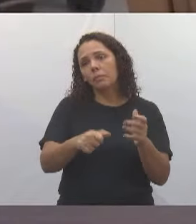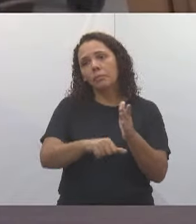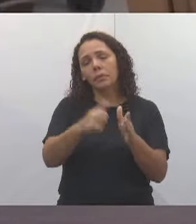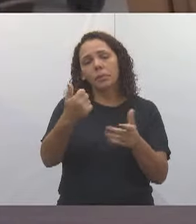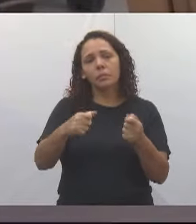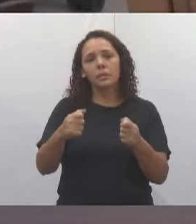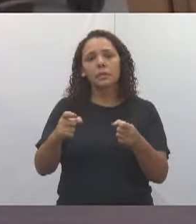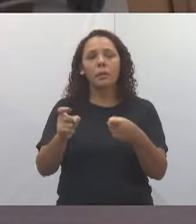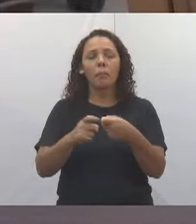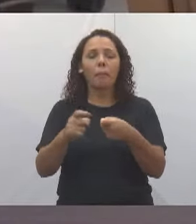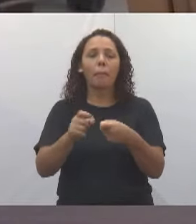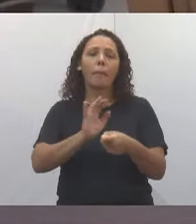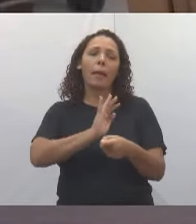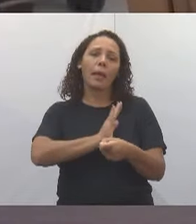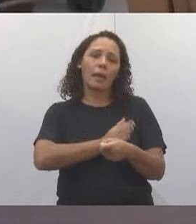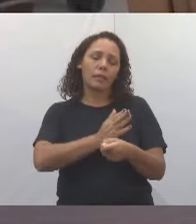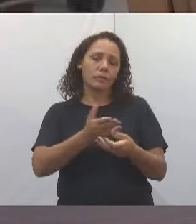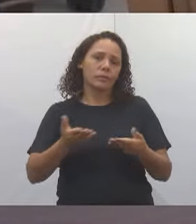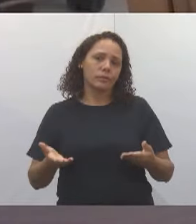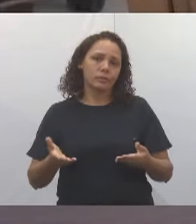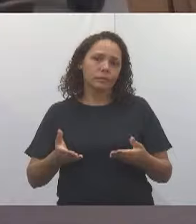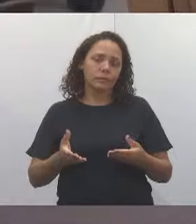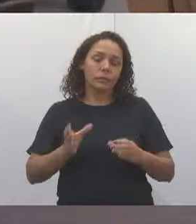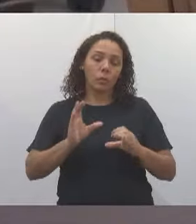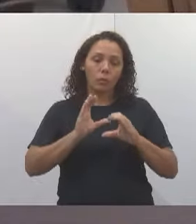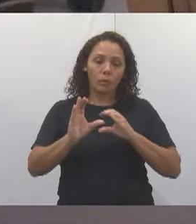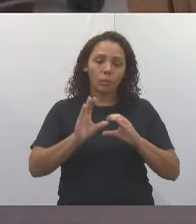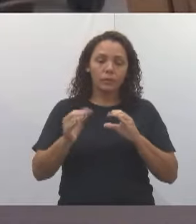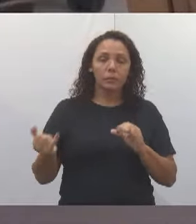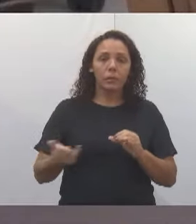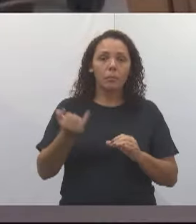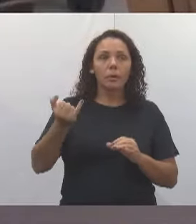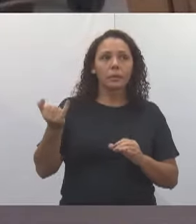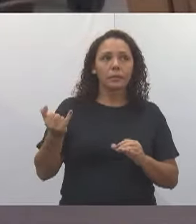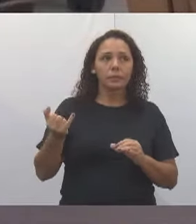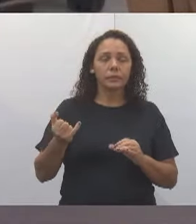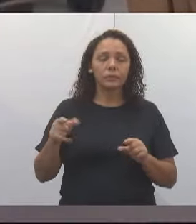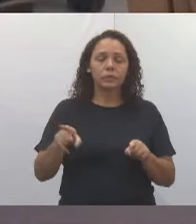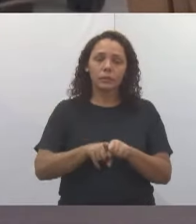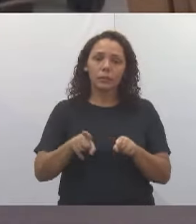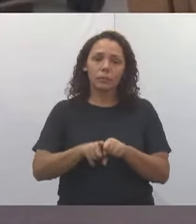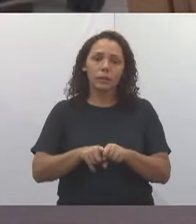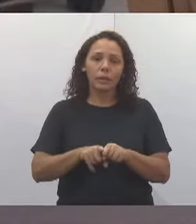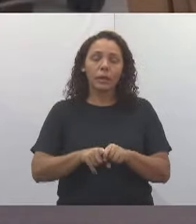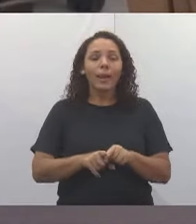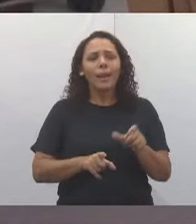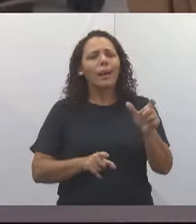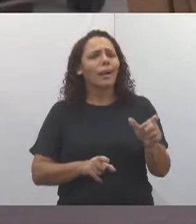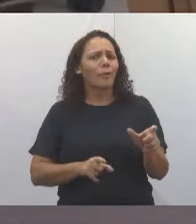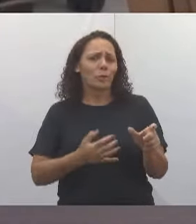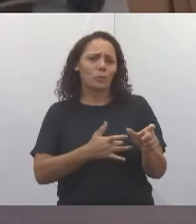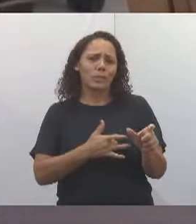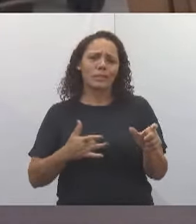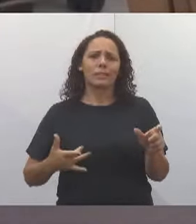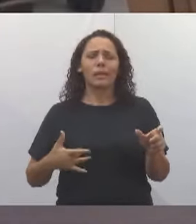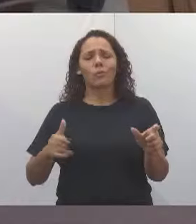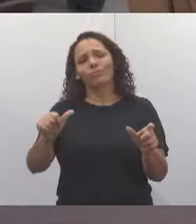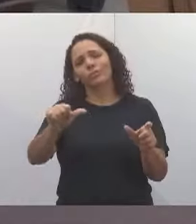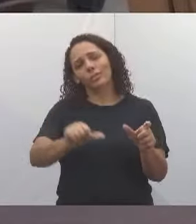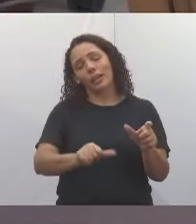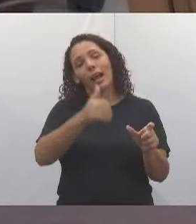essa comunicação é importante também a gente poder discutir. E ele não está bem, a saúde dele não está bem. Hoje, inclusive, a